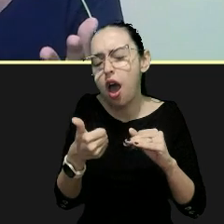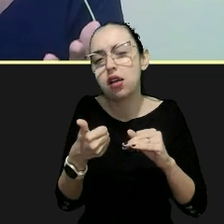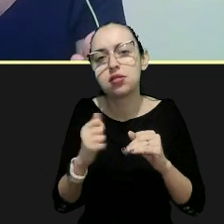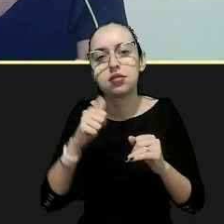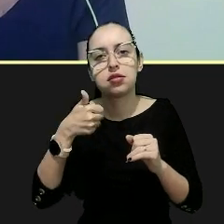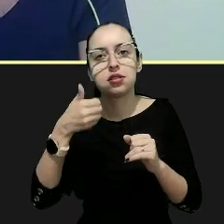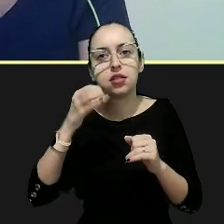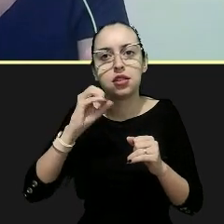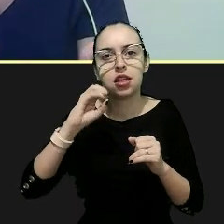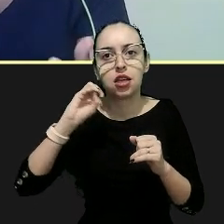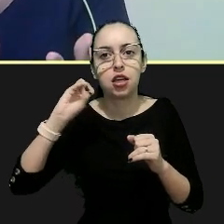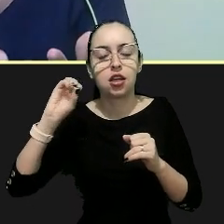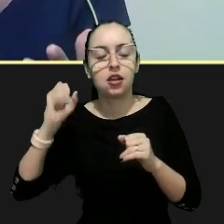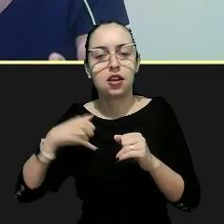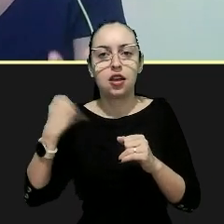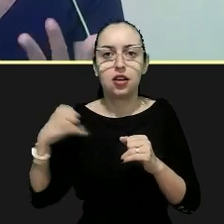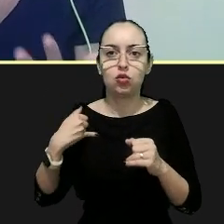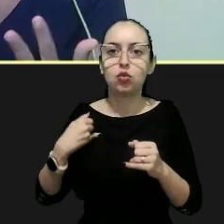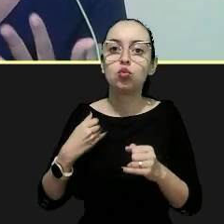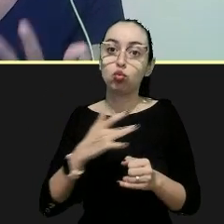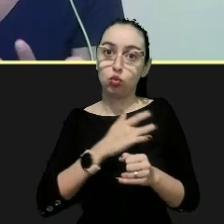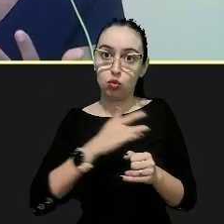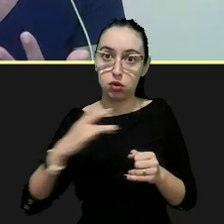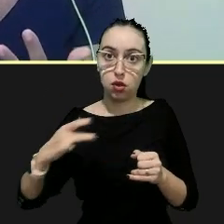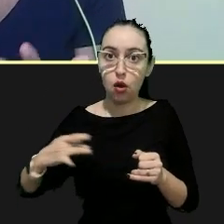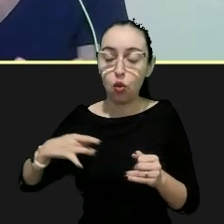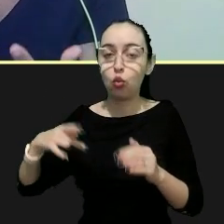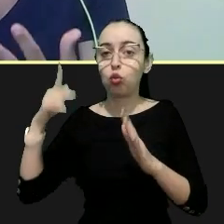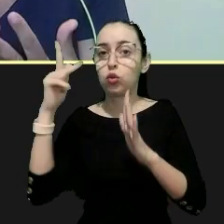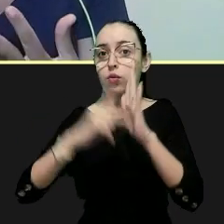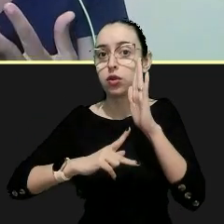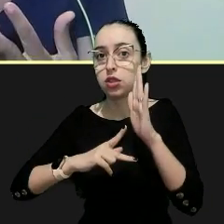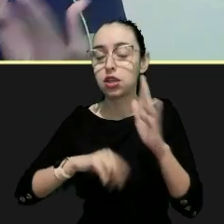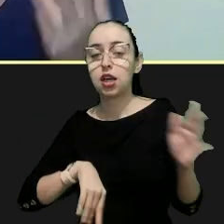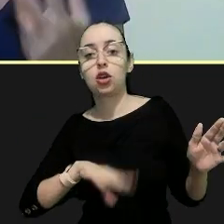com saúde, projetos de vida,